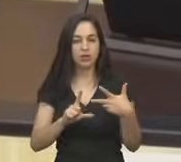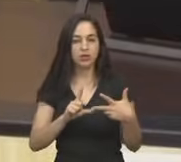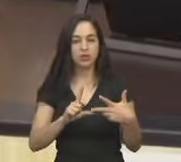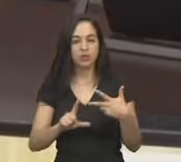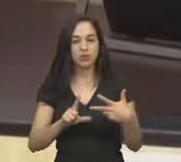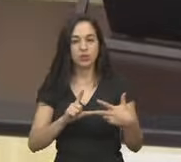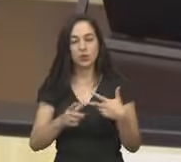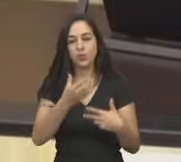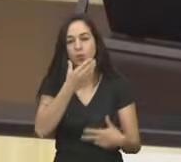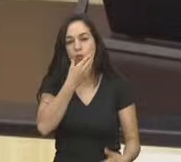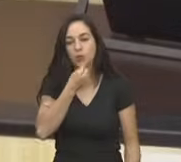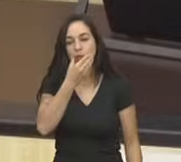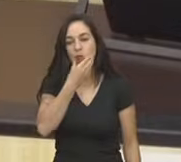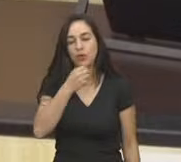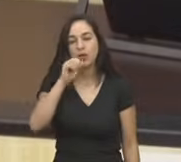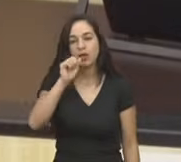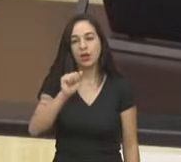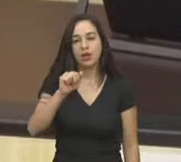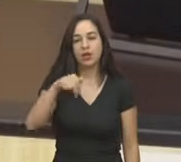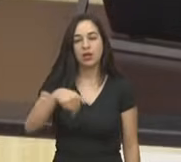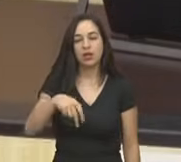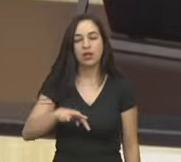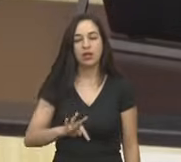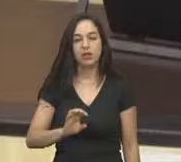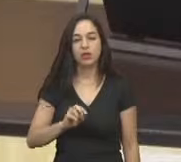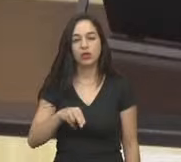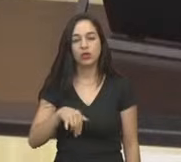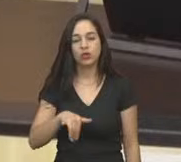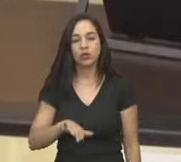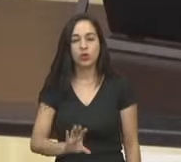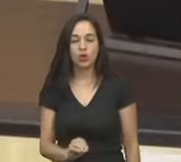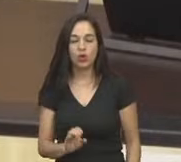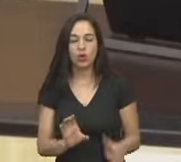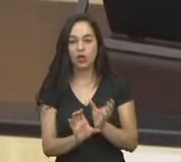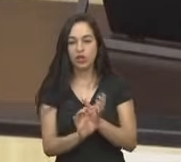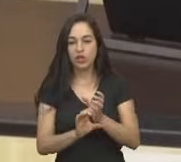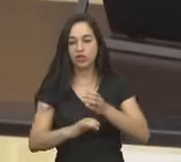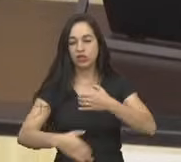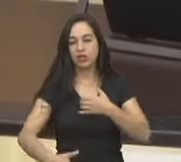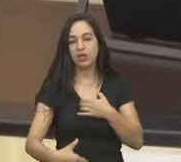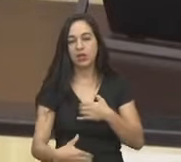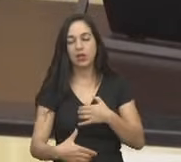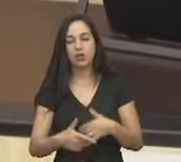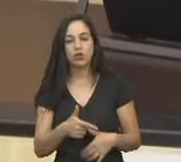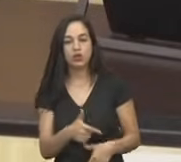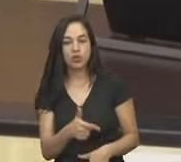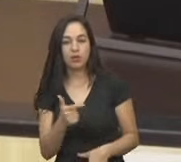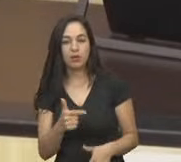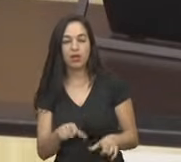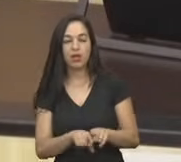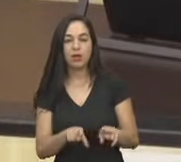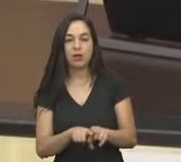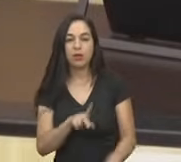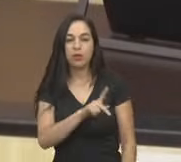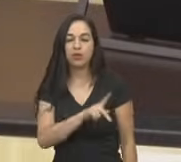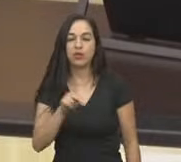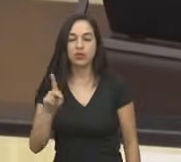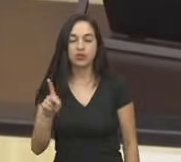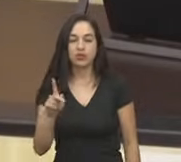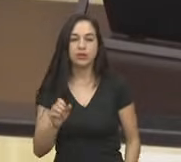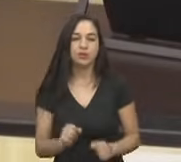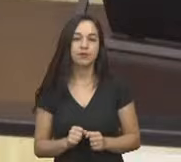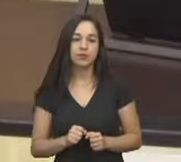senhor Antônio Roseira, engenheiro de armamento e professor de defesa